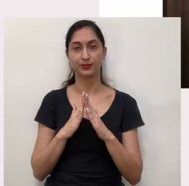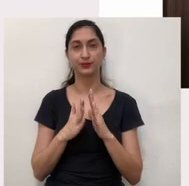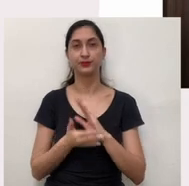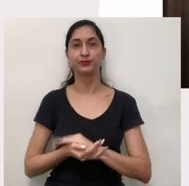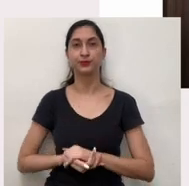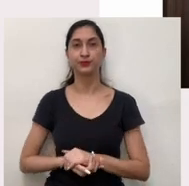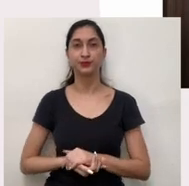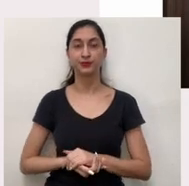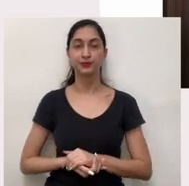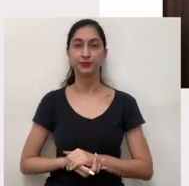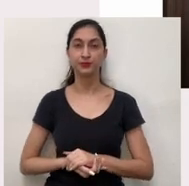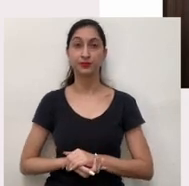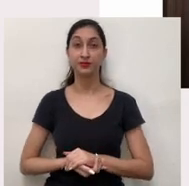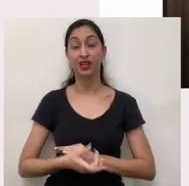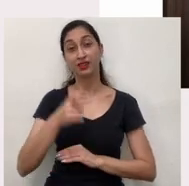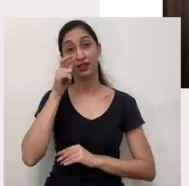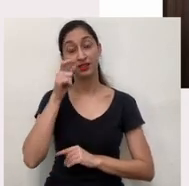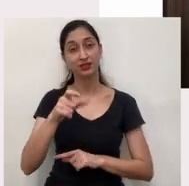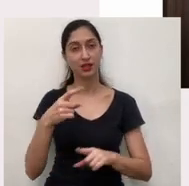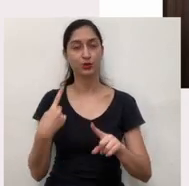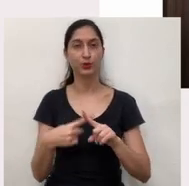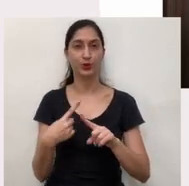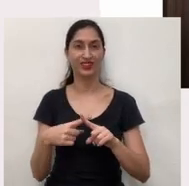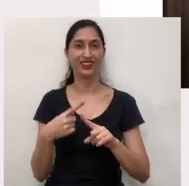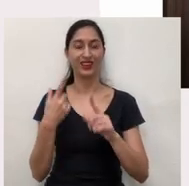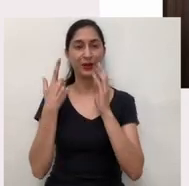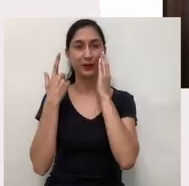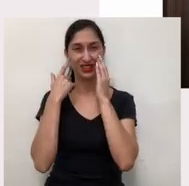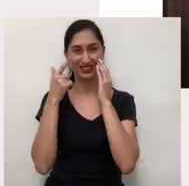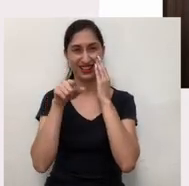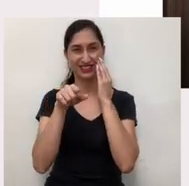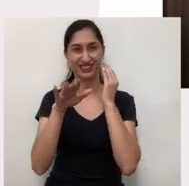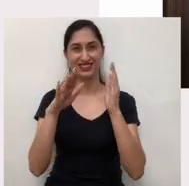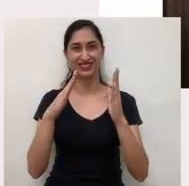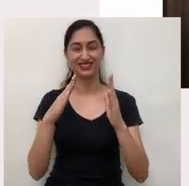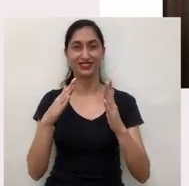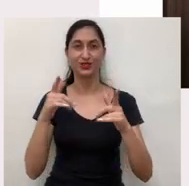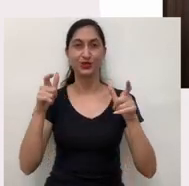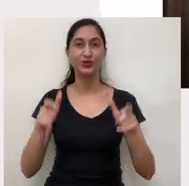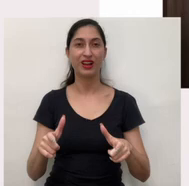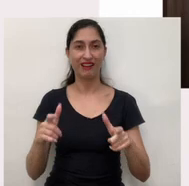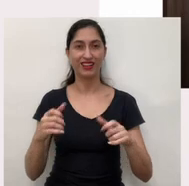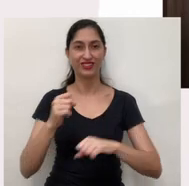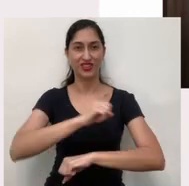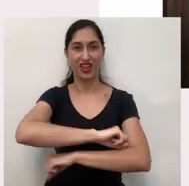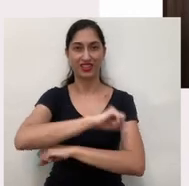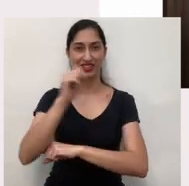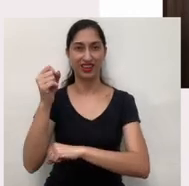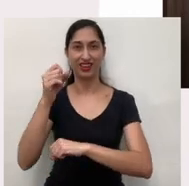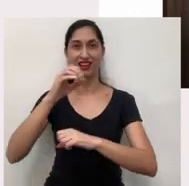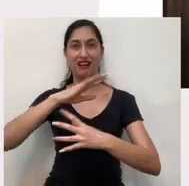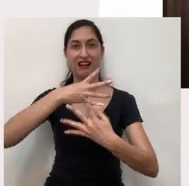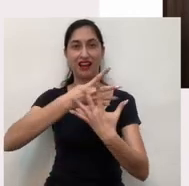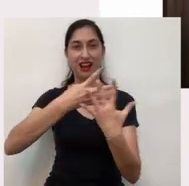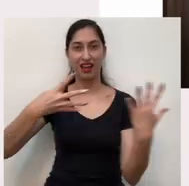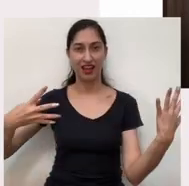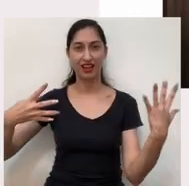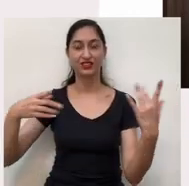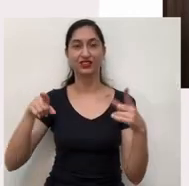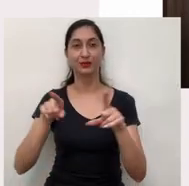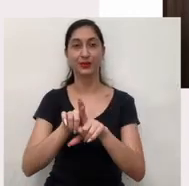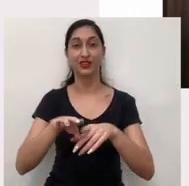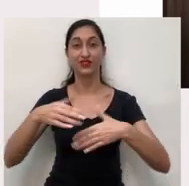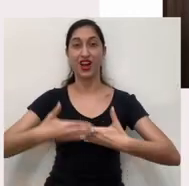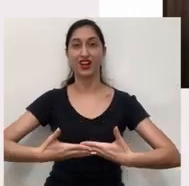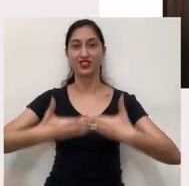casa, e é interessante pensar isso, assim, né? Esse lugar da janela, da grade e da